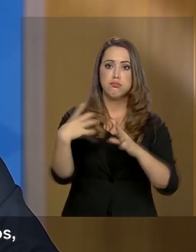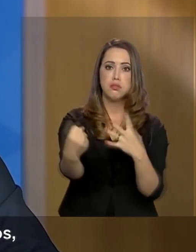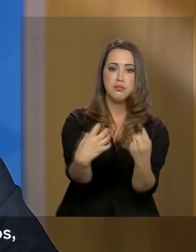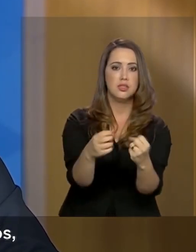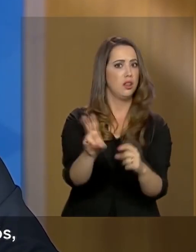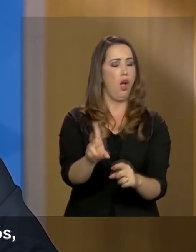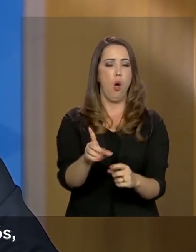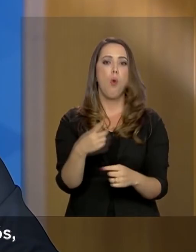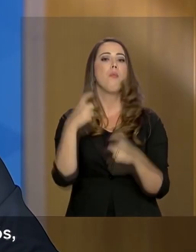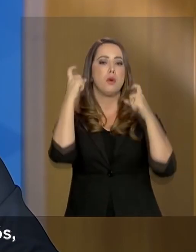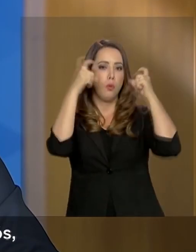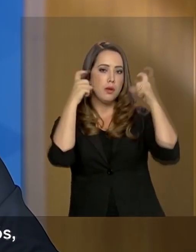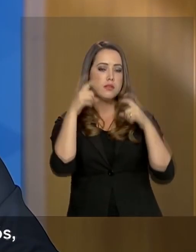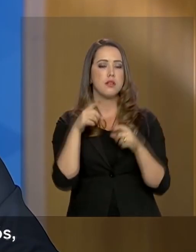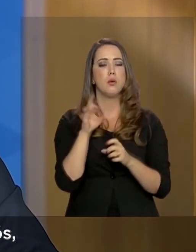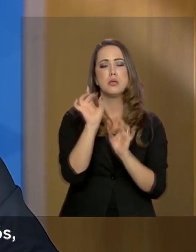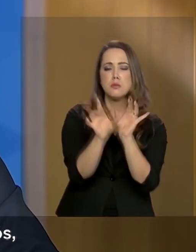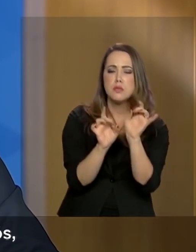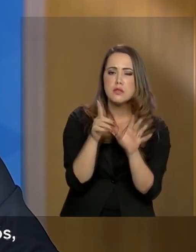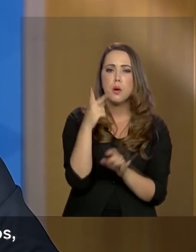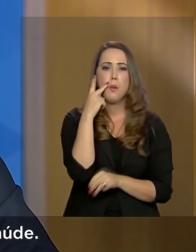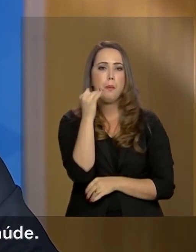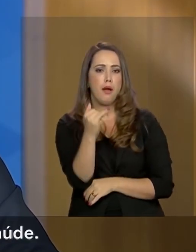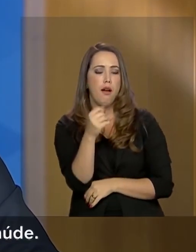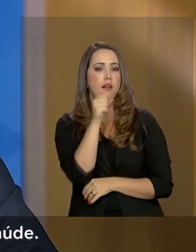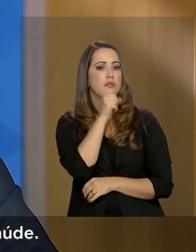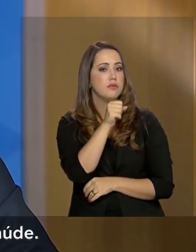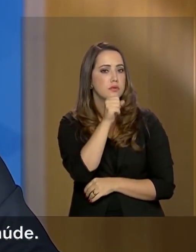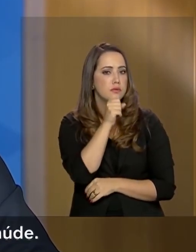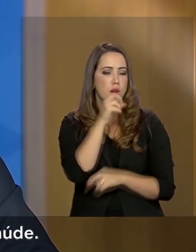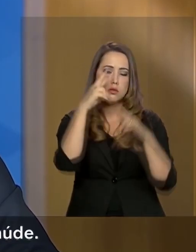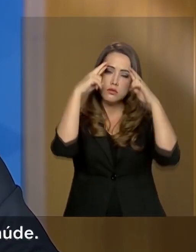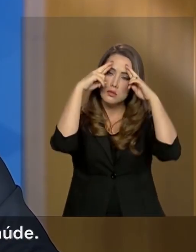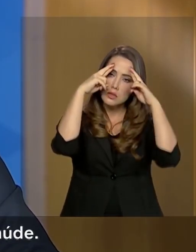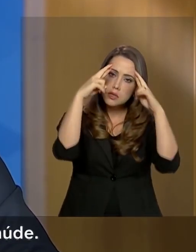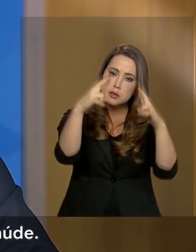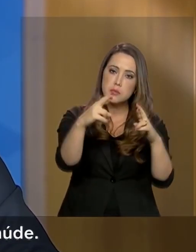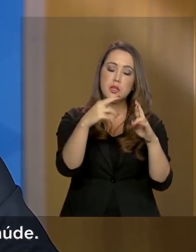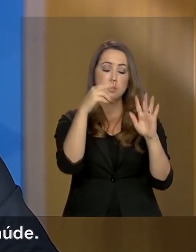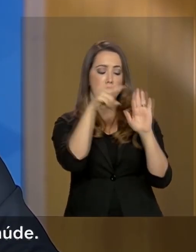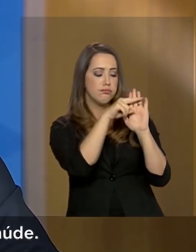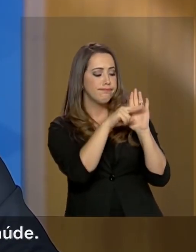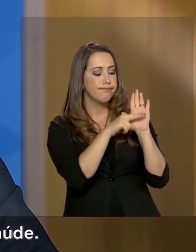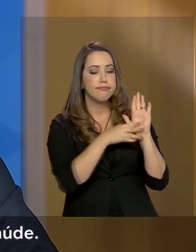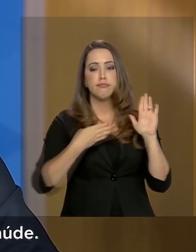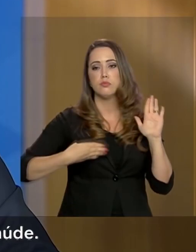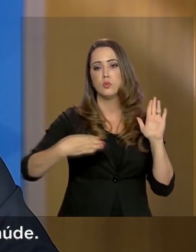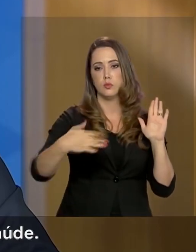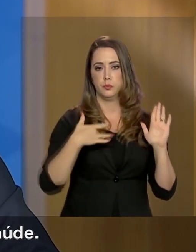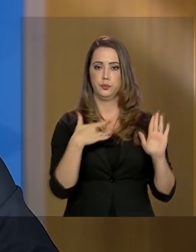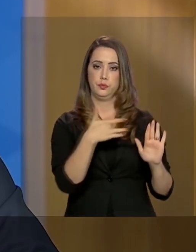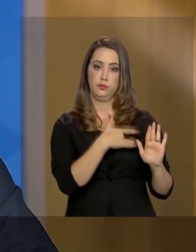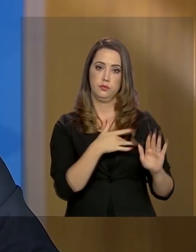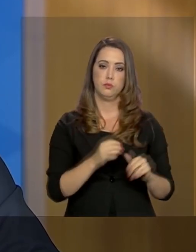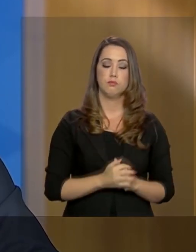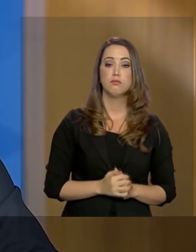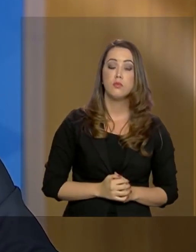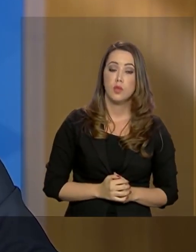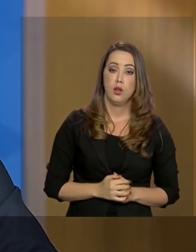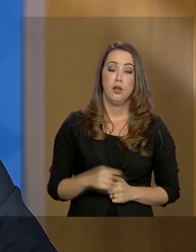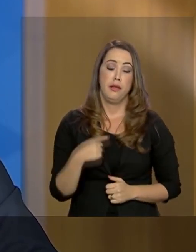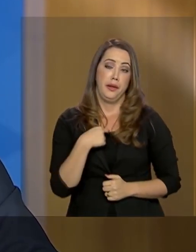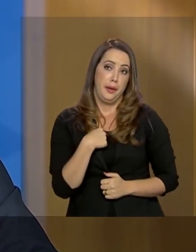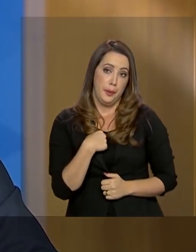isso, se o Senado estivesse pensando nisso, veríamos que pelo menos alguém pensa no povo. Mas não. Eles estão querendo fazer uma CPI justamente em cima do